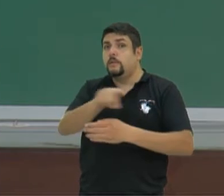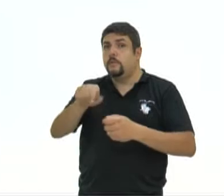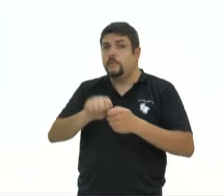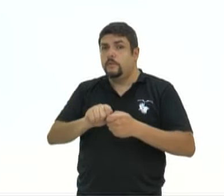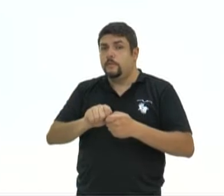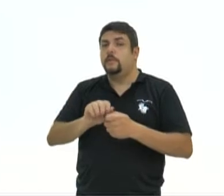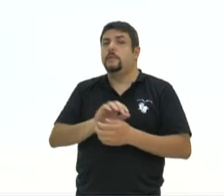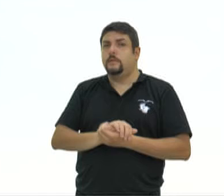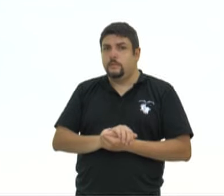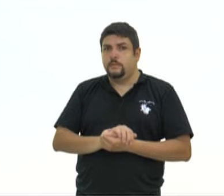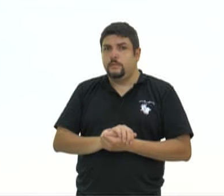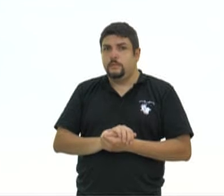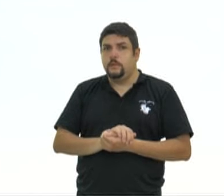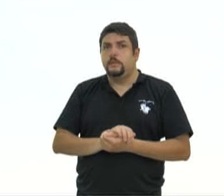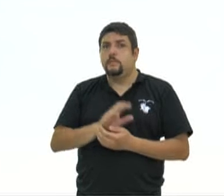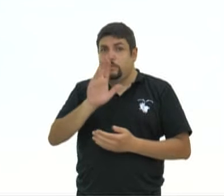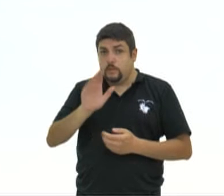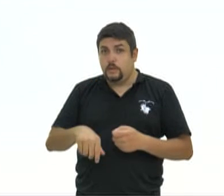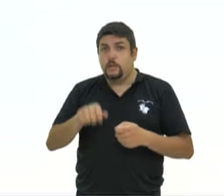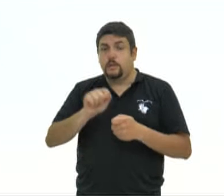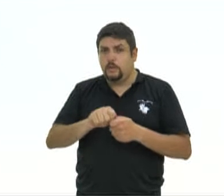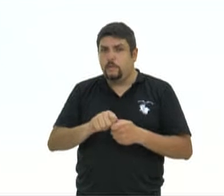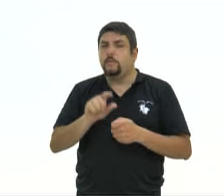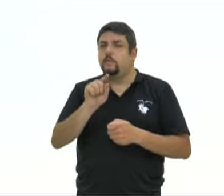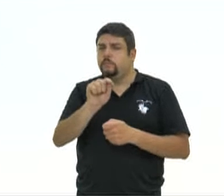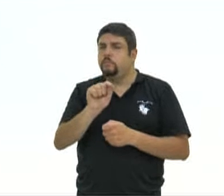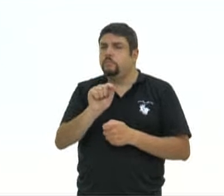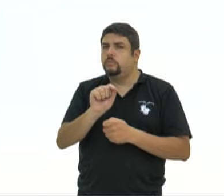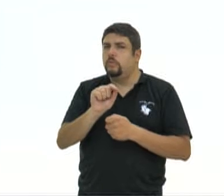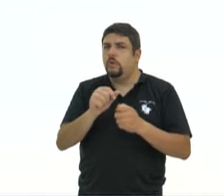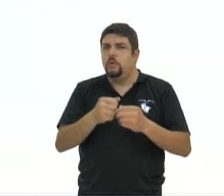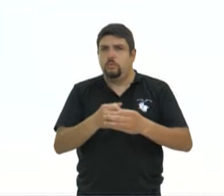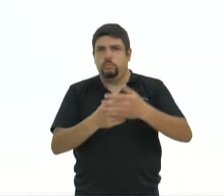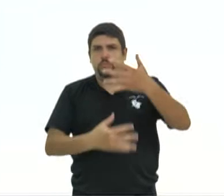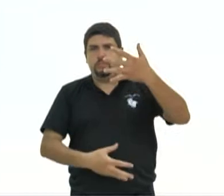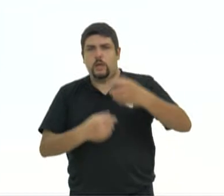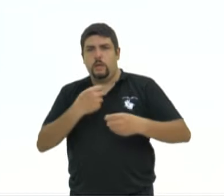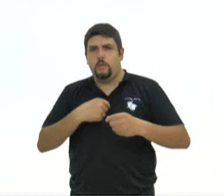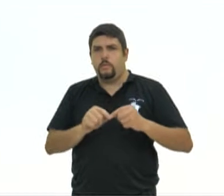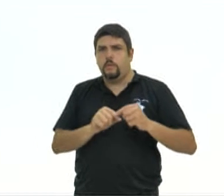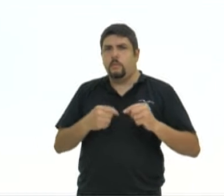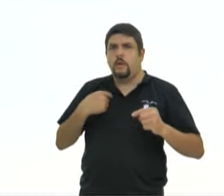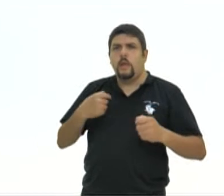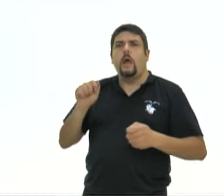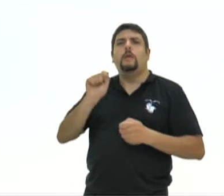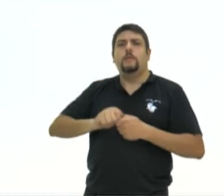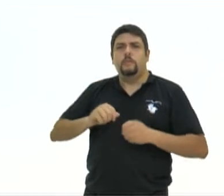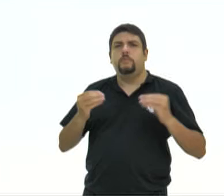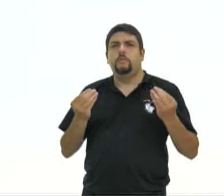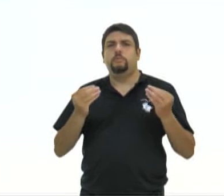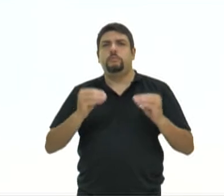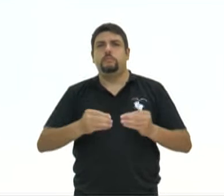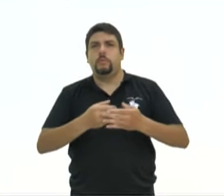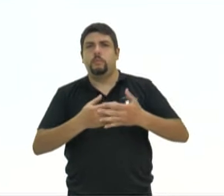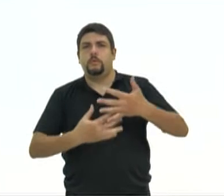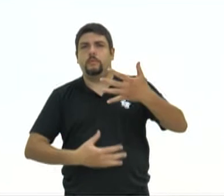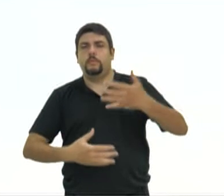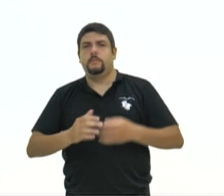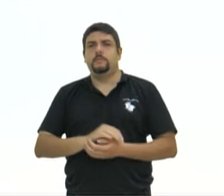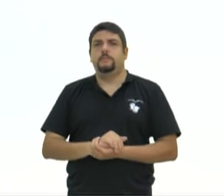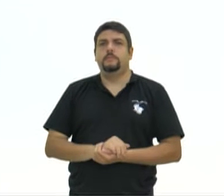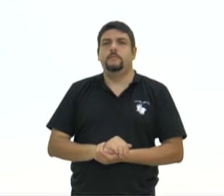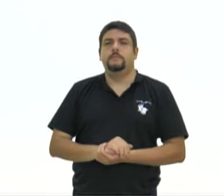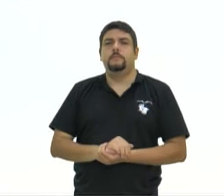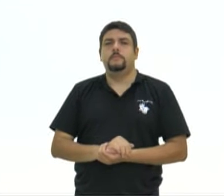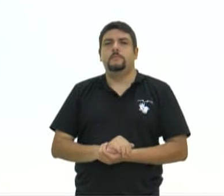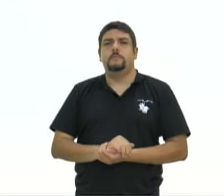de fazer? Tá com a tarefa em ordem aí? Coloca aí no chat quando abrirem lá na moderação. Eu fiz a tarefa, para eu saber se você fez a tarefa ou não, beleza?